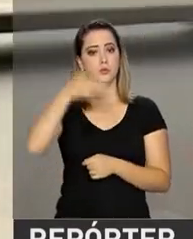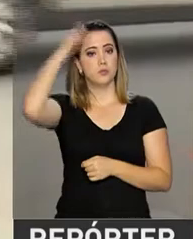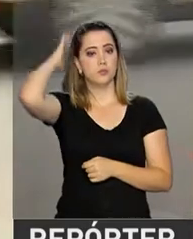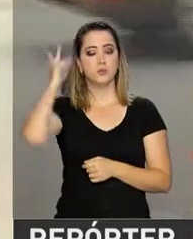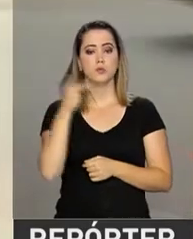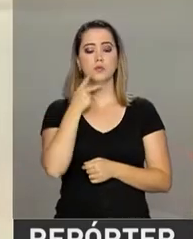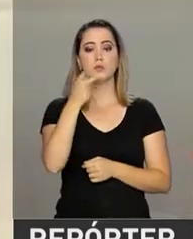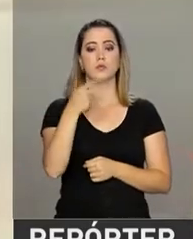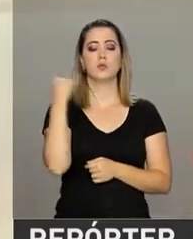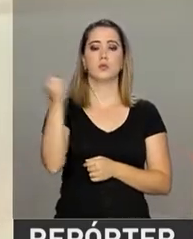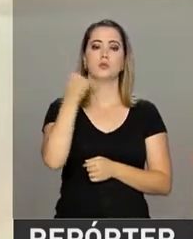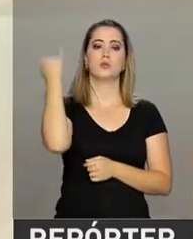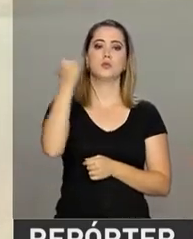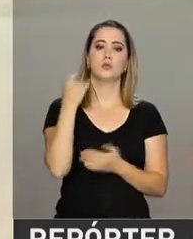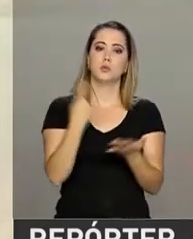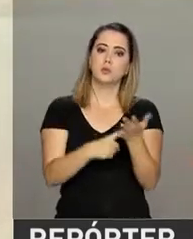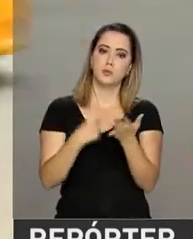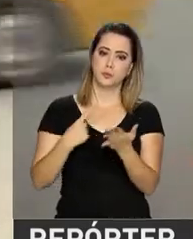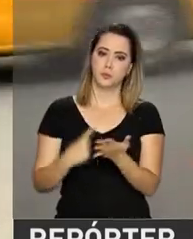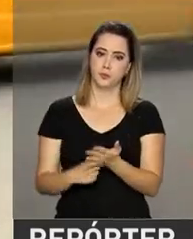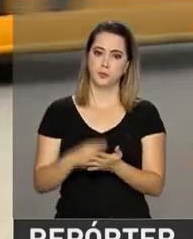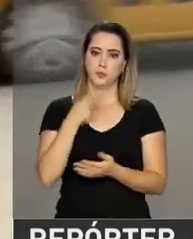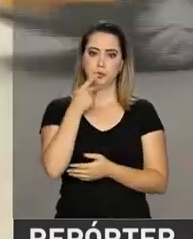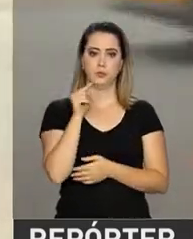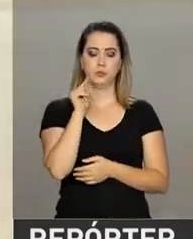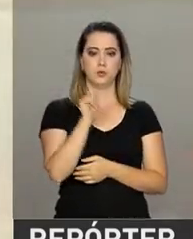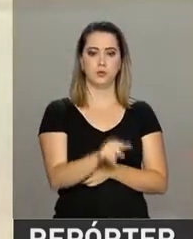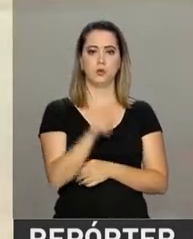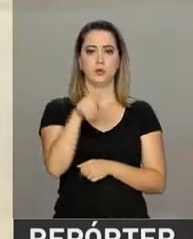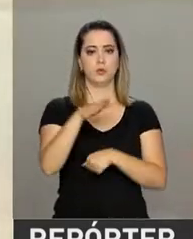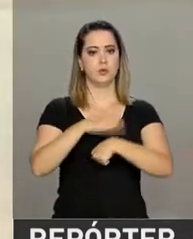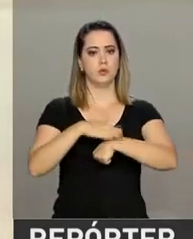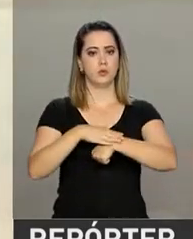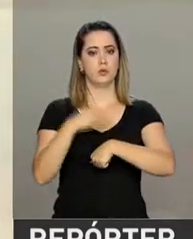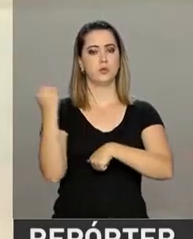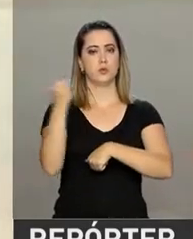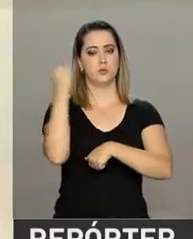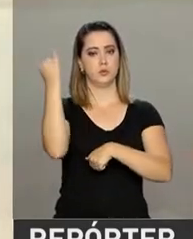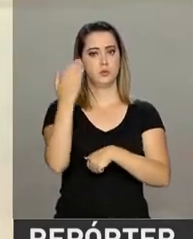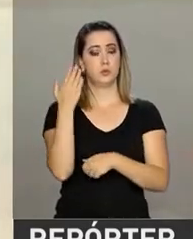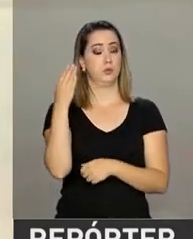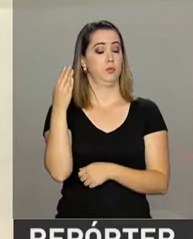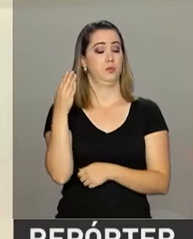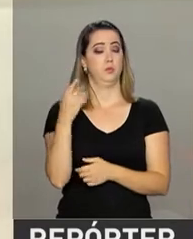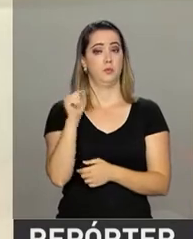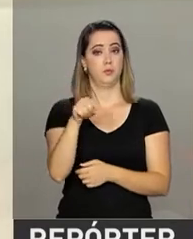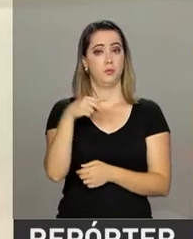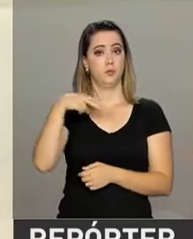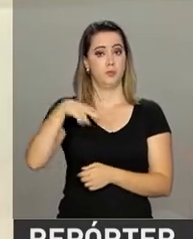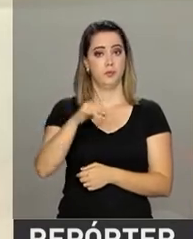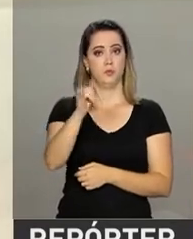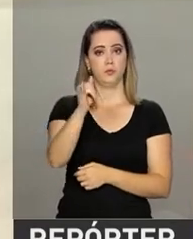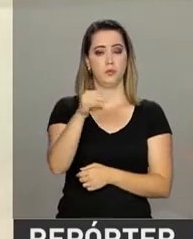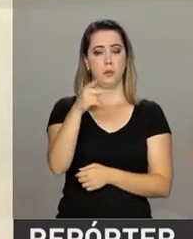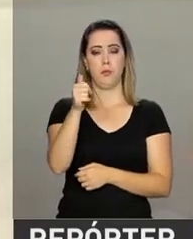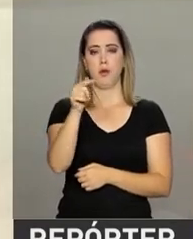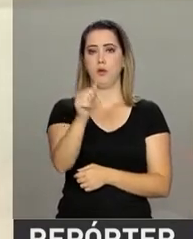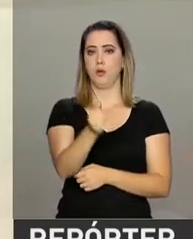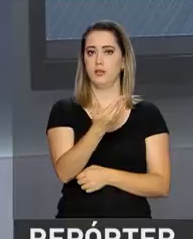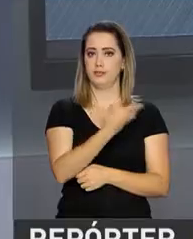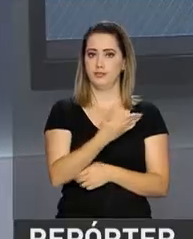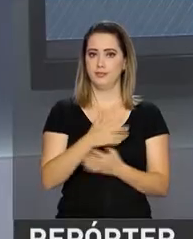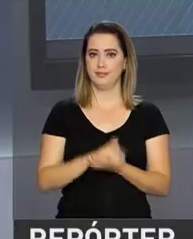a importância do tratado e disse que este é um momento histórico de nova york nos estados unidos paula de